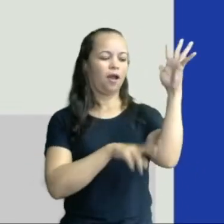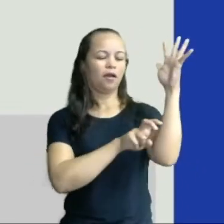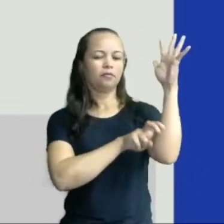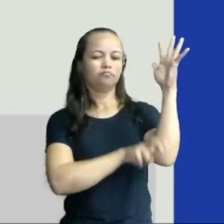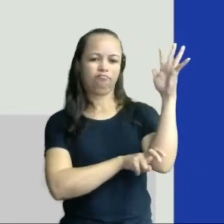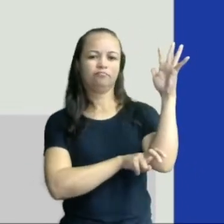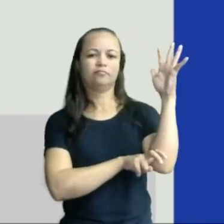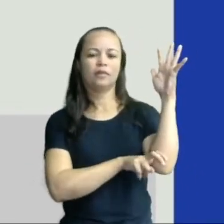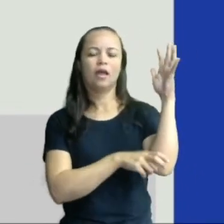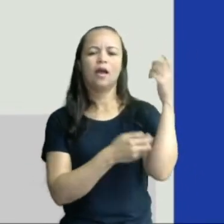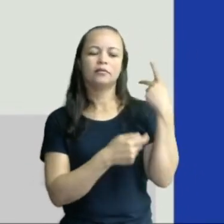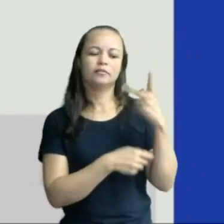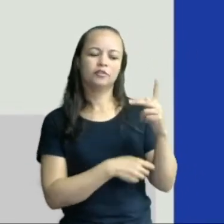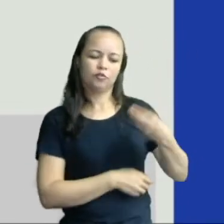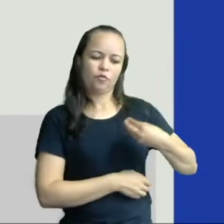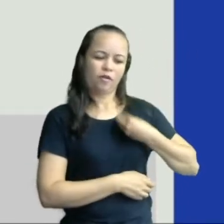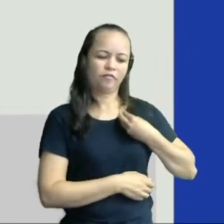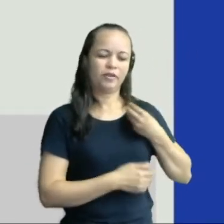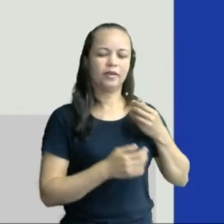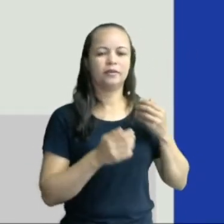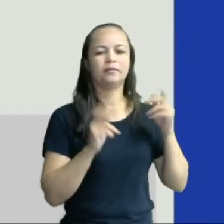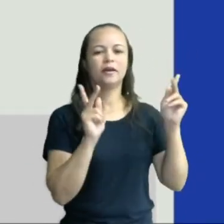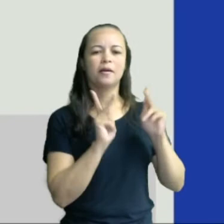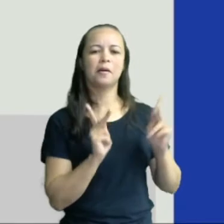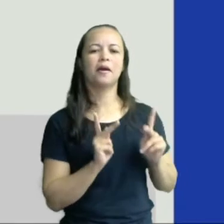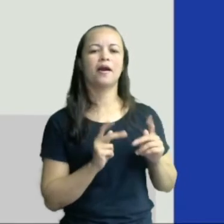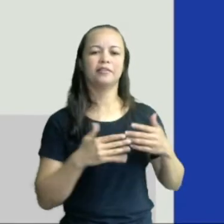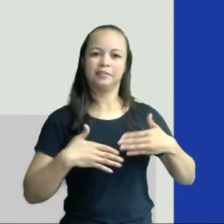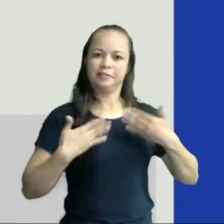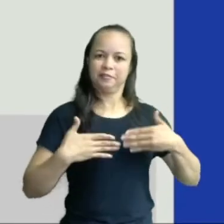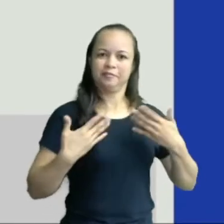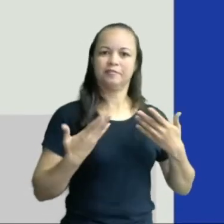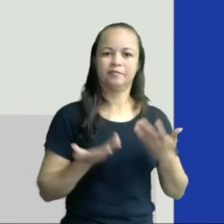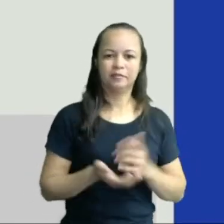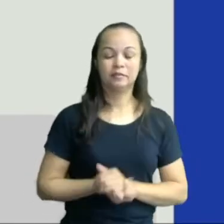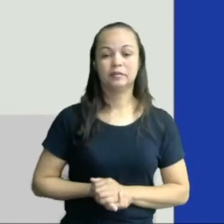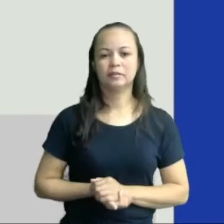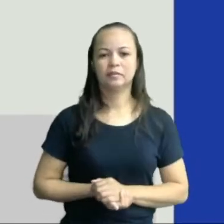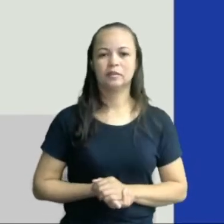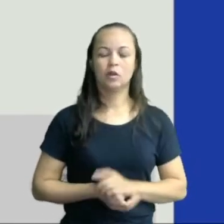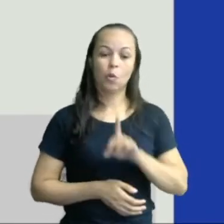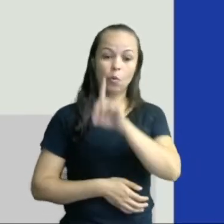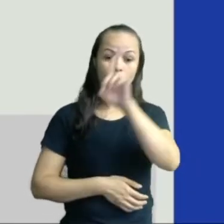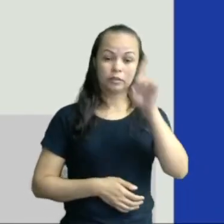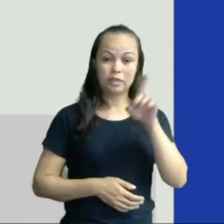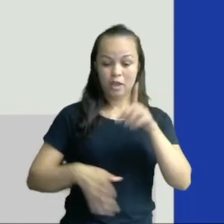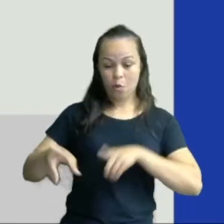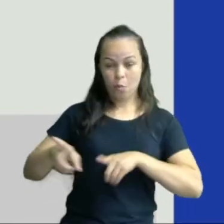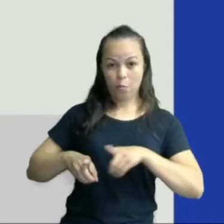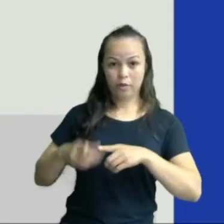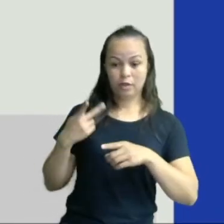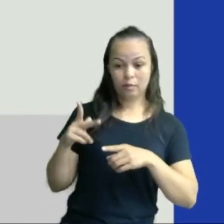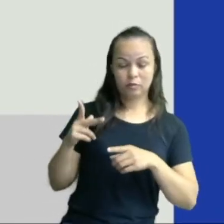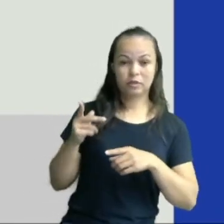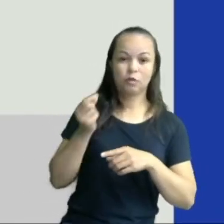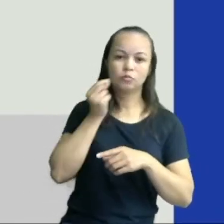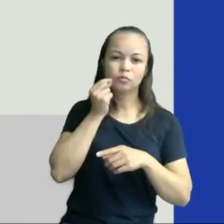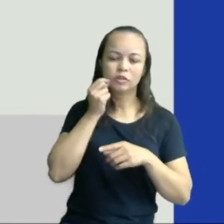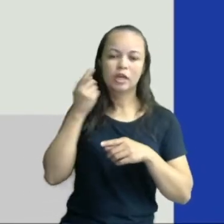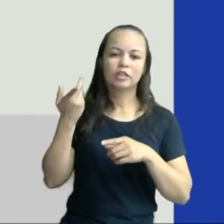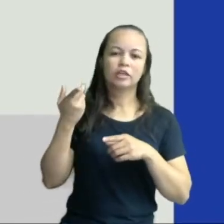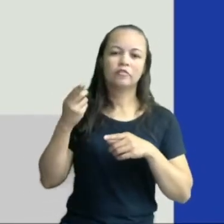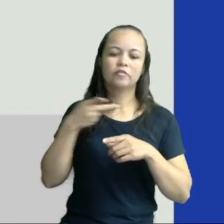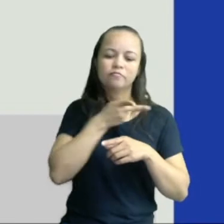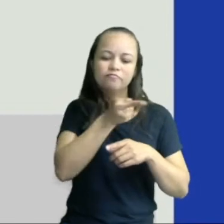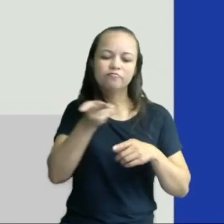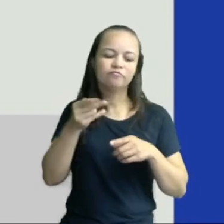A sua vida era tranquila e feliz. Um dia, um primo que vivia na cidade foi visitá-lo. O